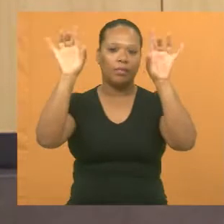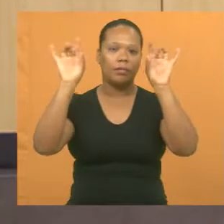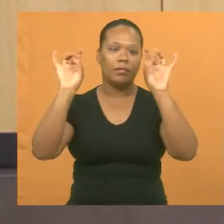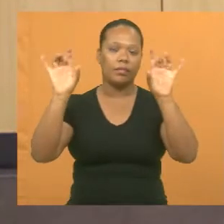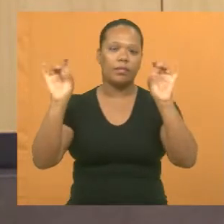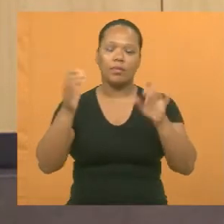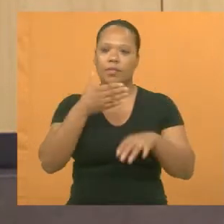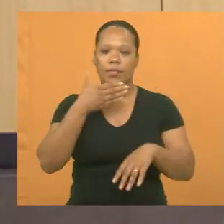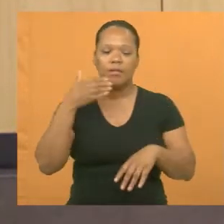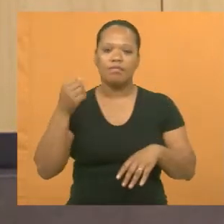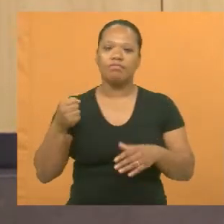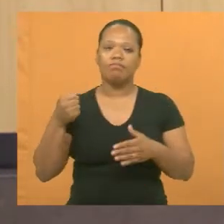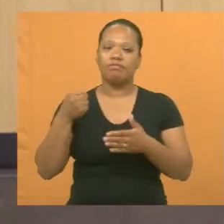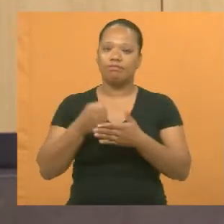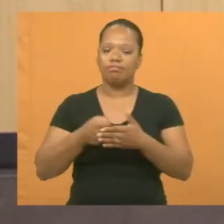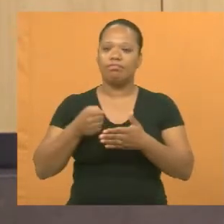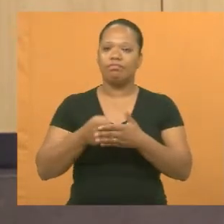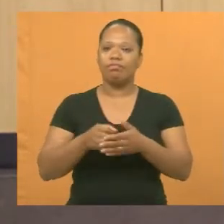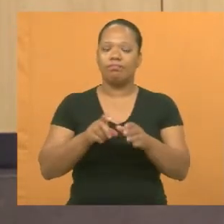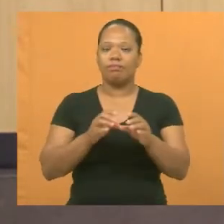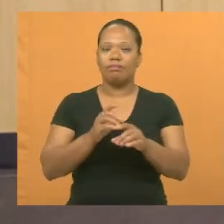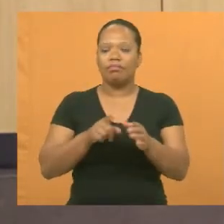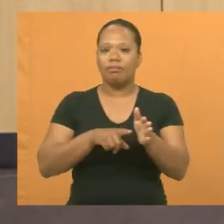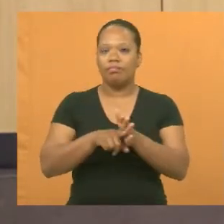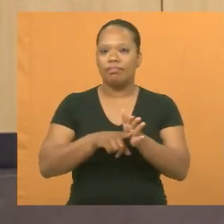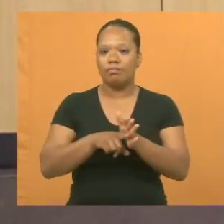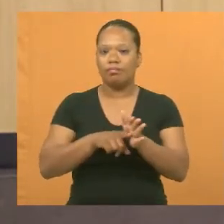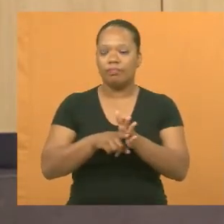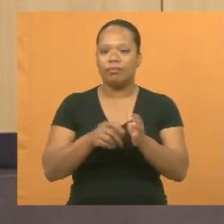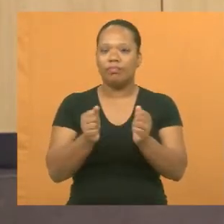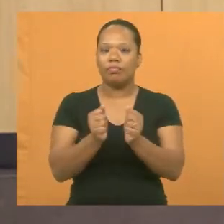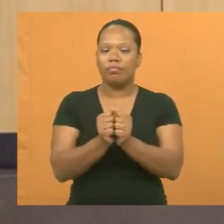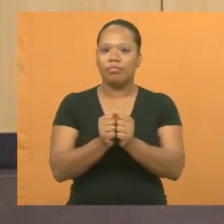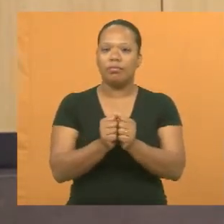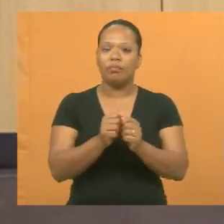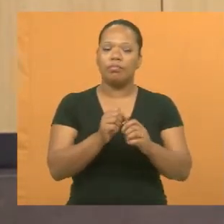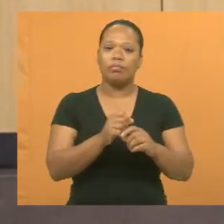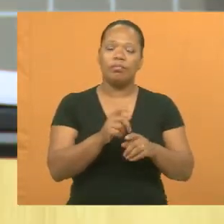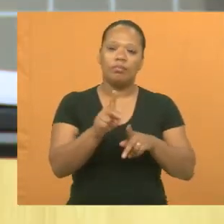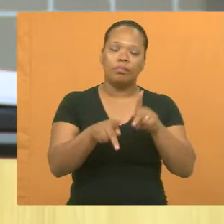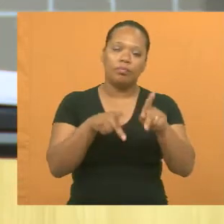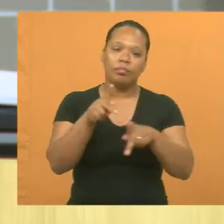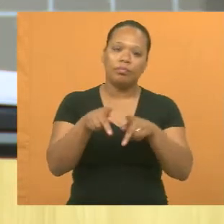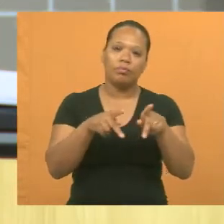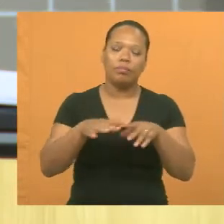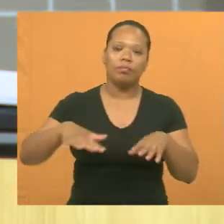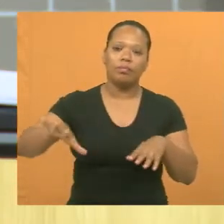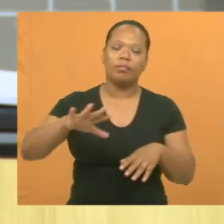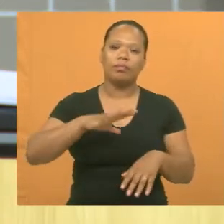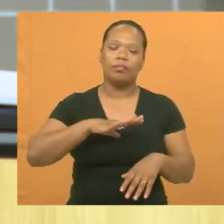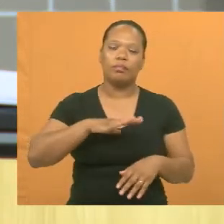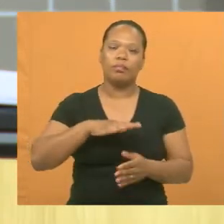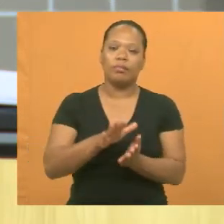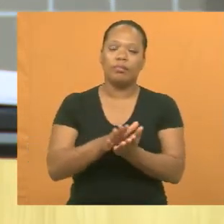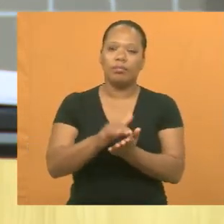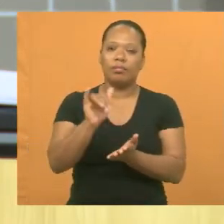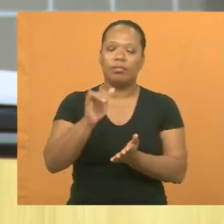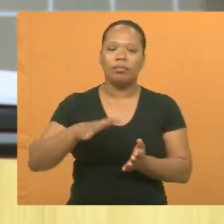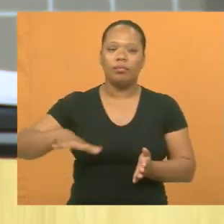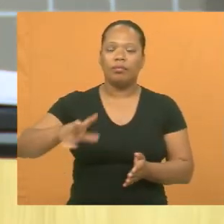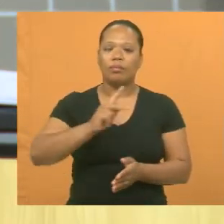pela excelente dedicação em pesquisa realizada junto à população de Jacareí. Autoria, todos os vereadores.